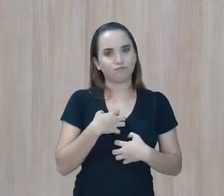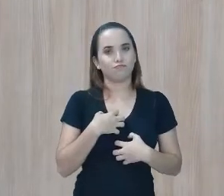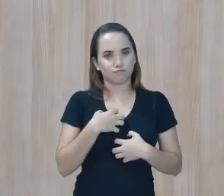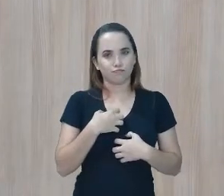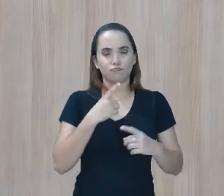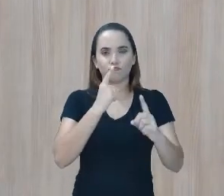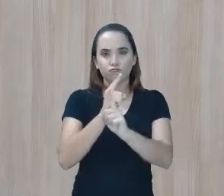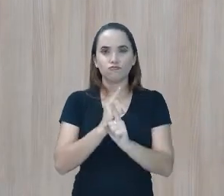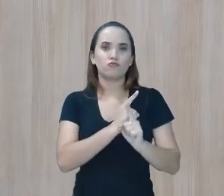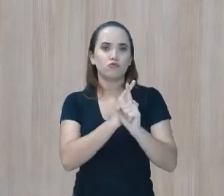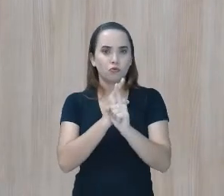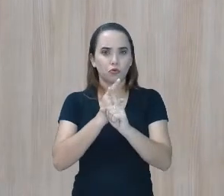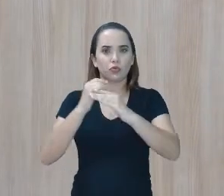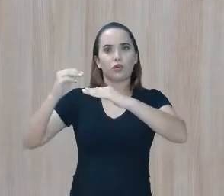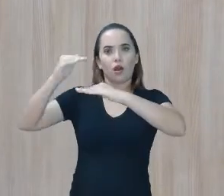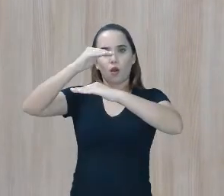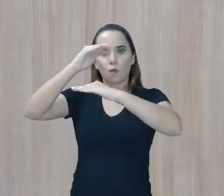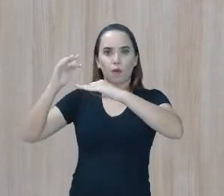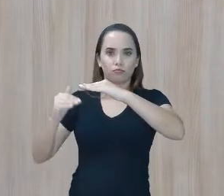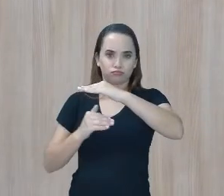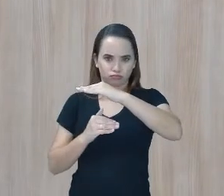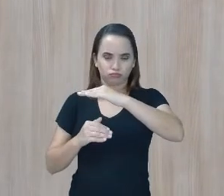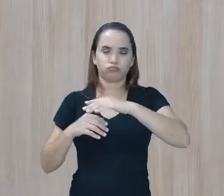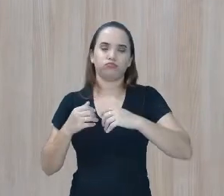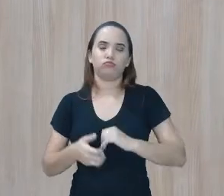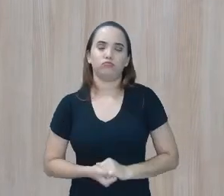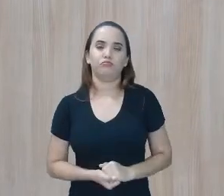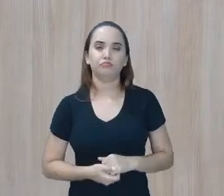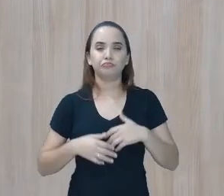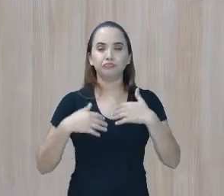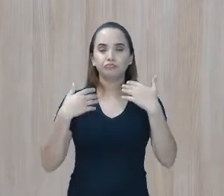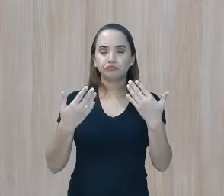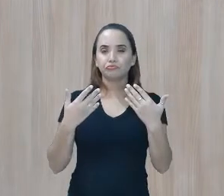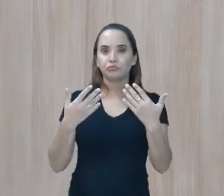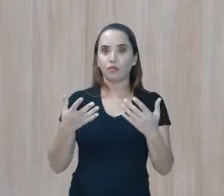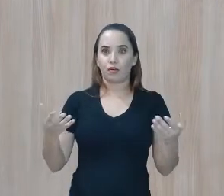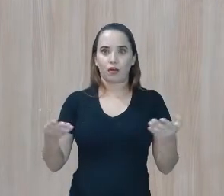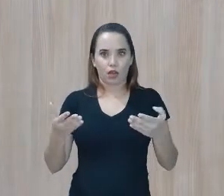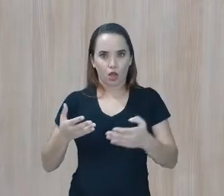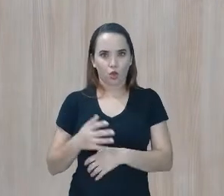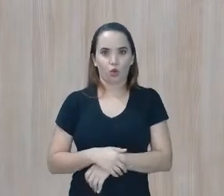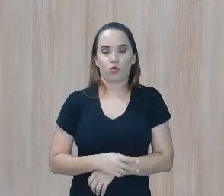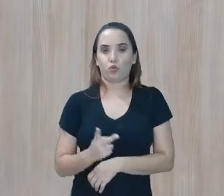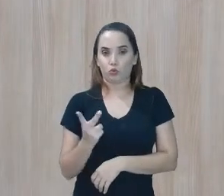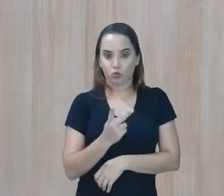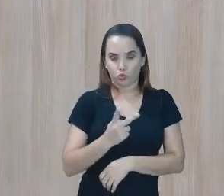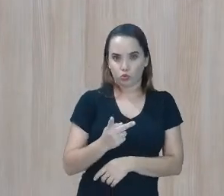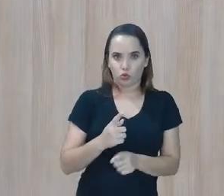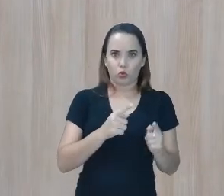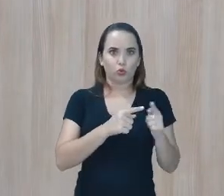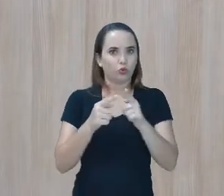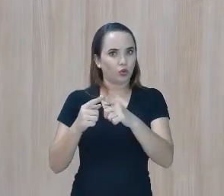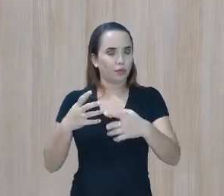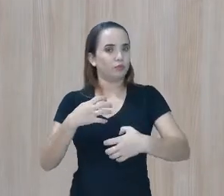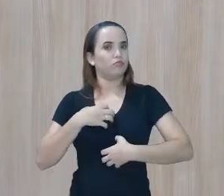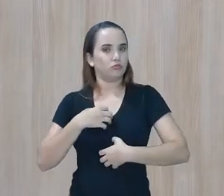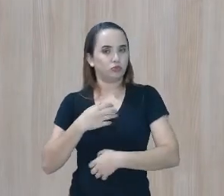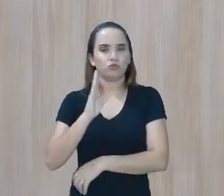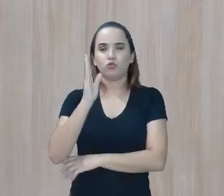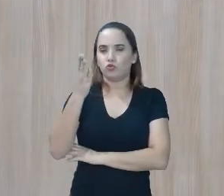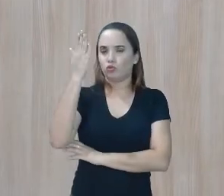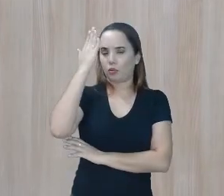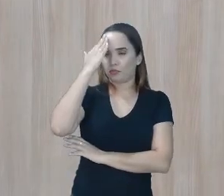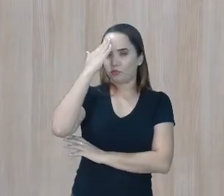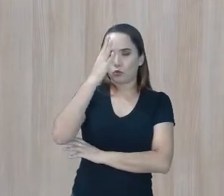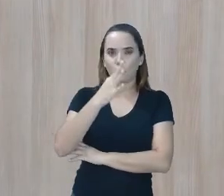de encontrar uma fração decimal, tá certo? De posse agora dessas duas maneiras que a gente tem de